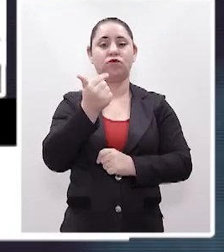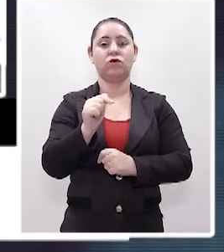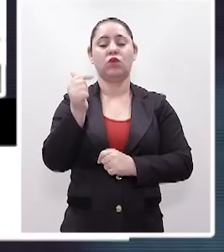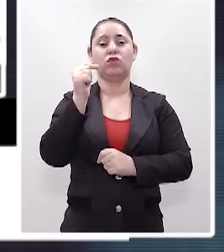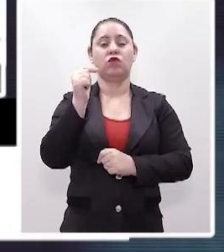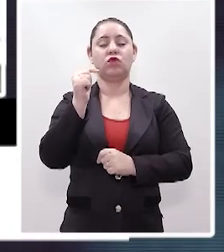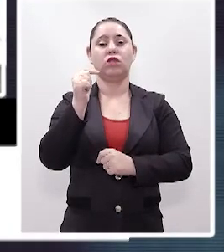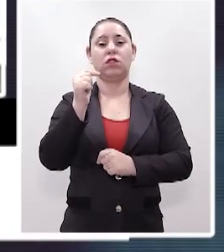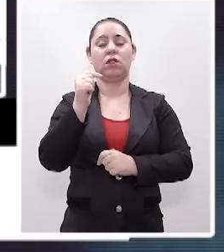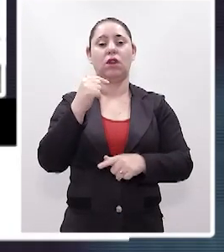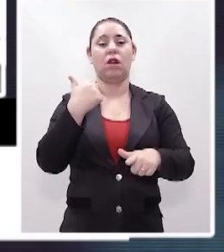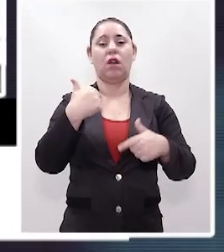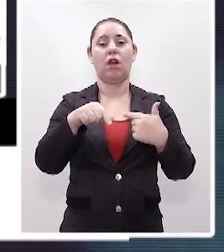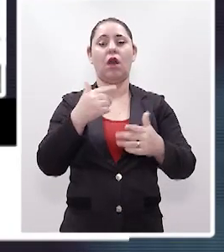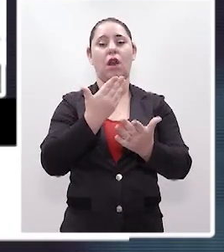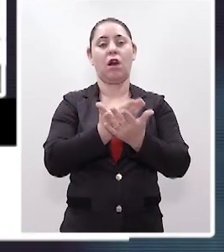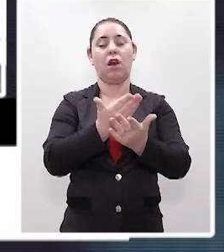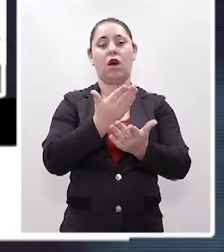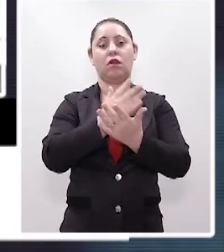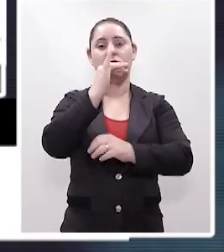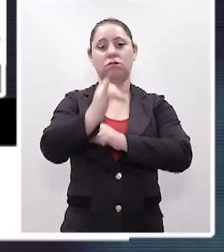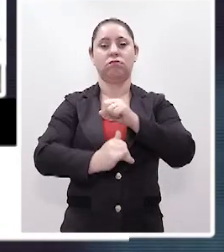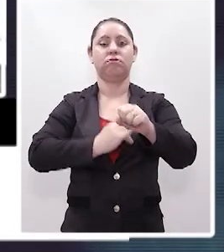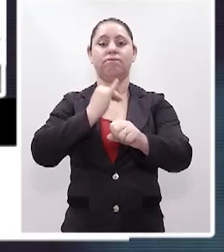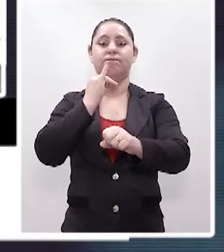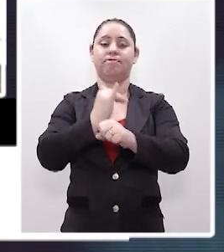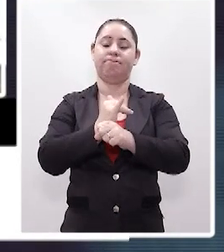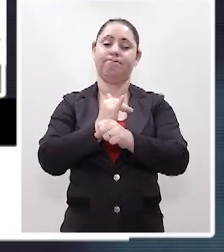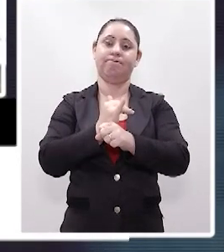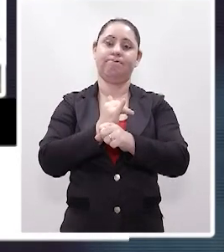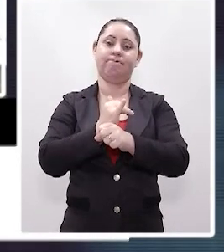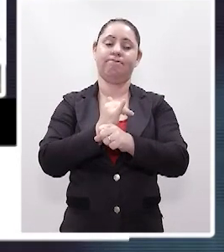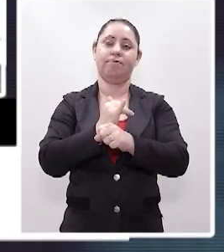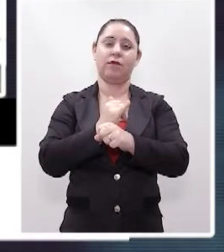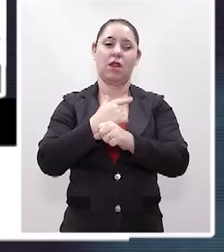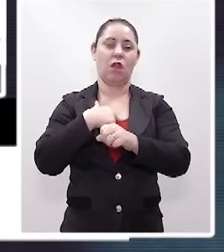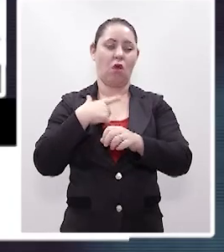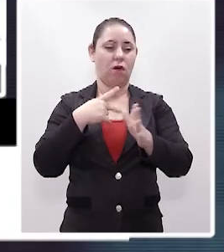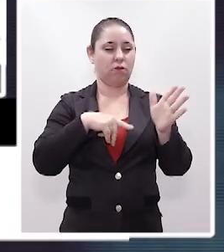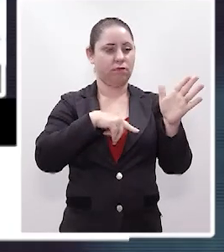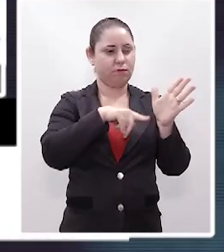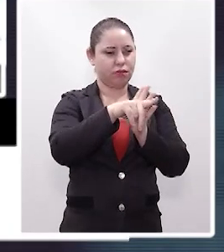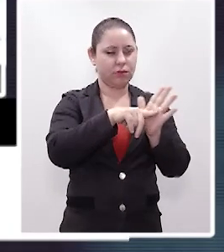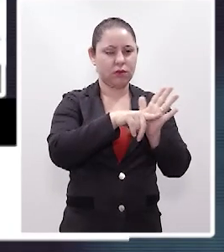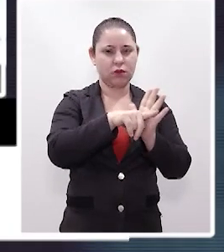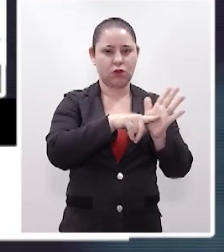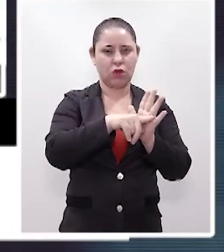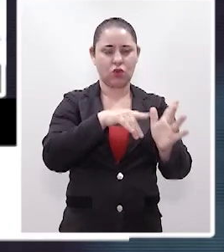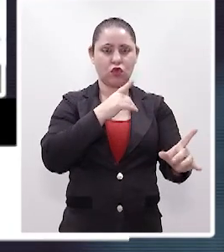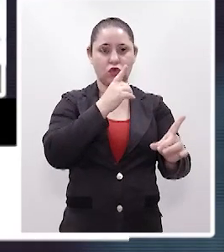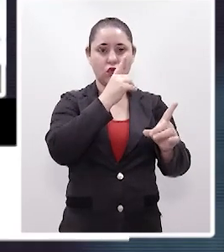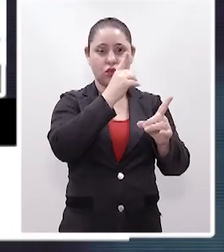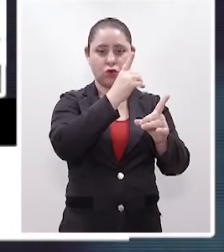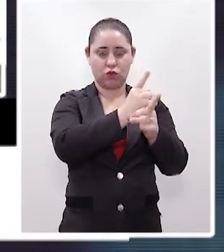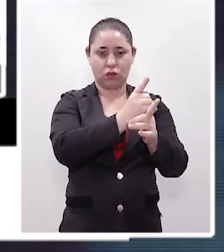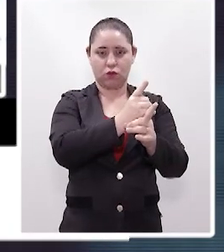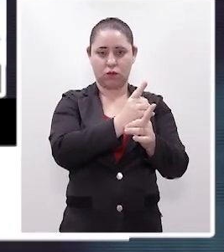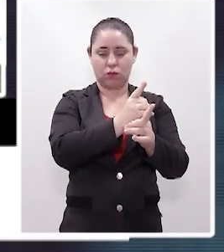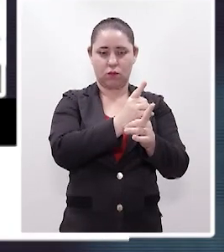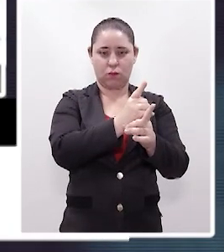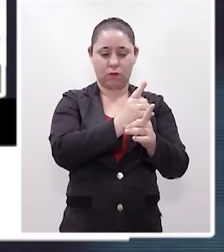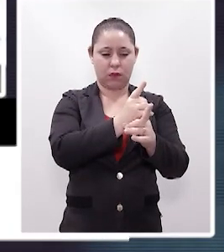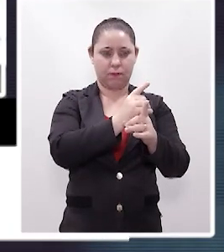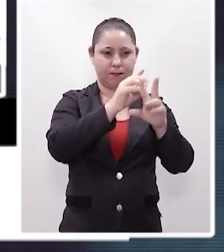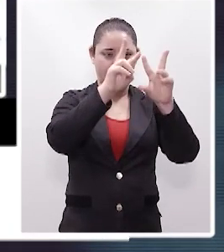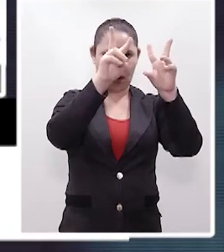as atividades virtualizadas, atividades online. Eu fui pesquisar e eu descobri a